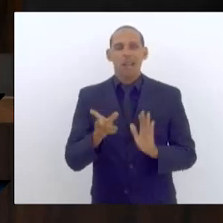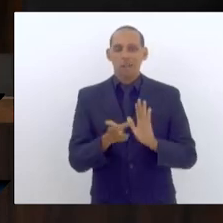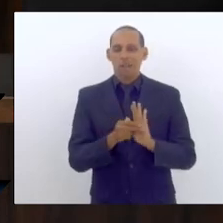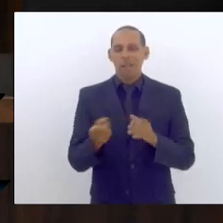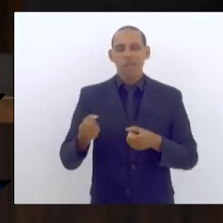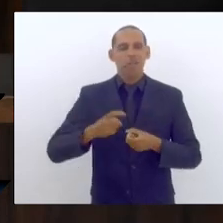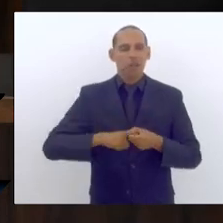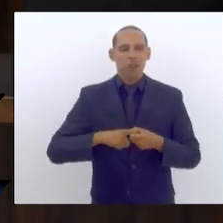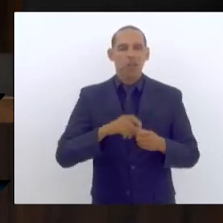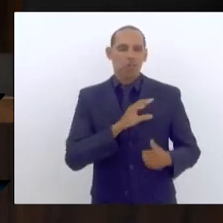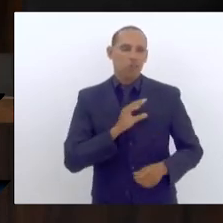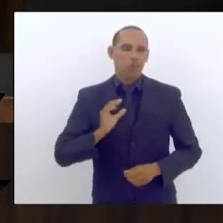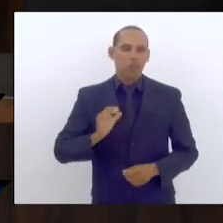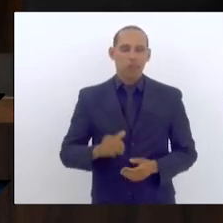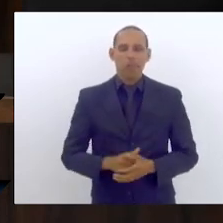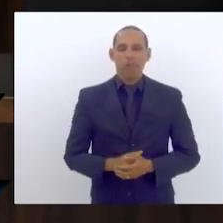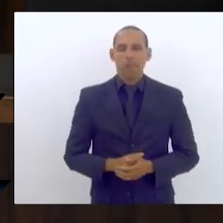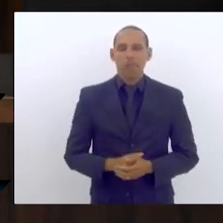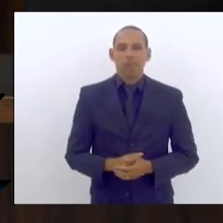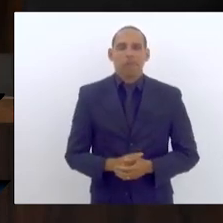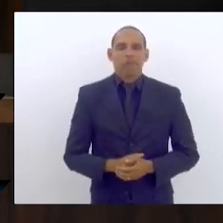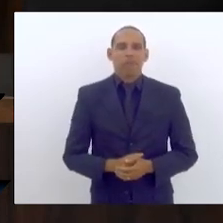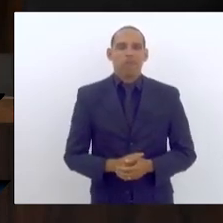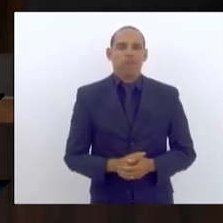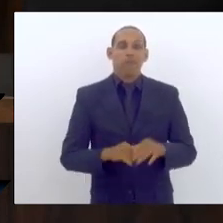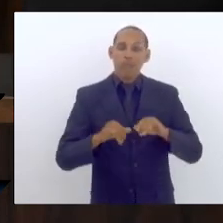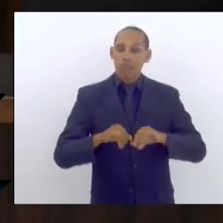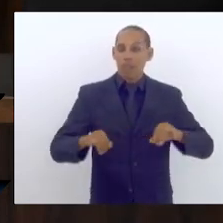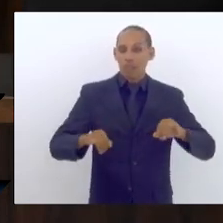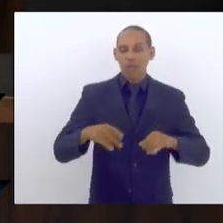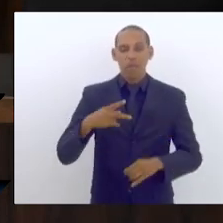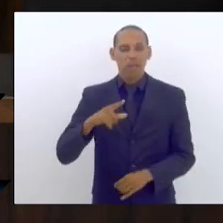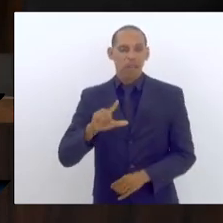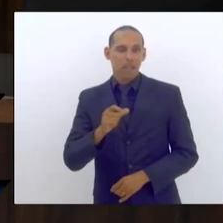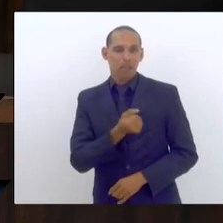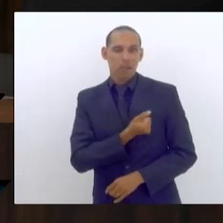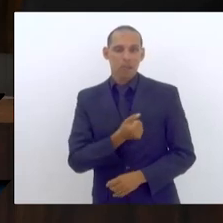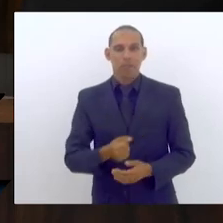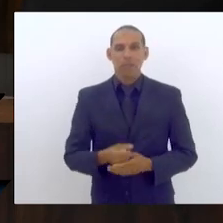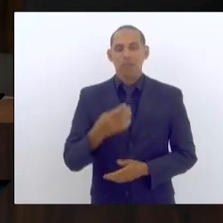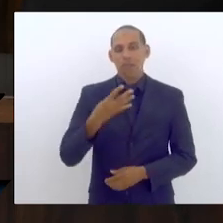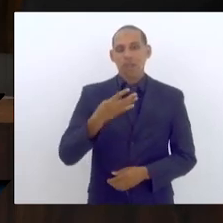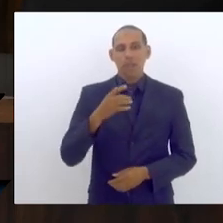e retorna às comissões. Anuncio o projeto de lei número